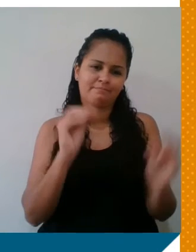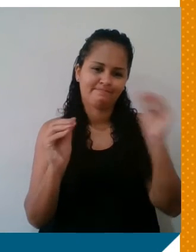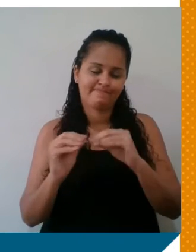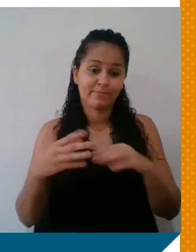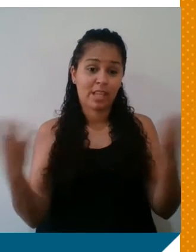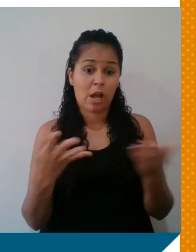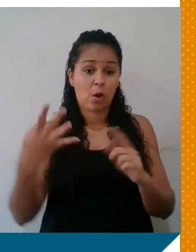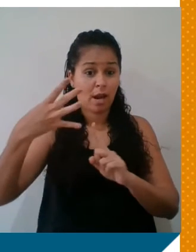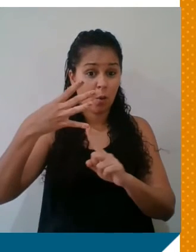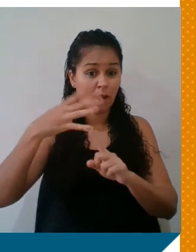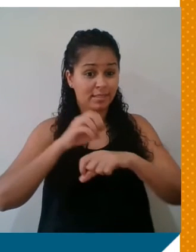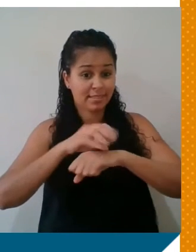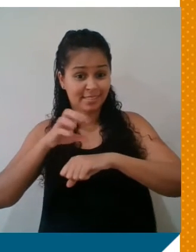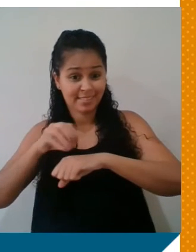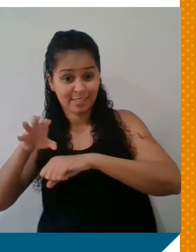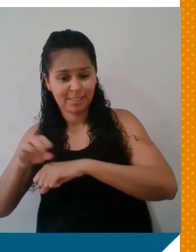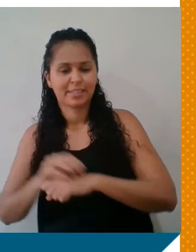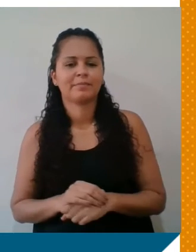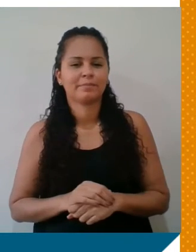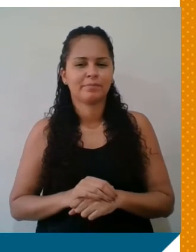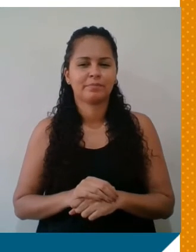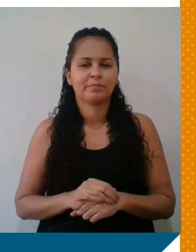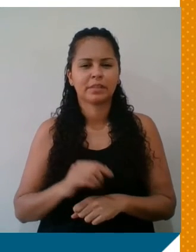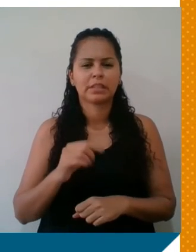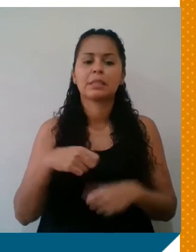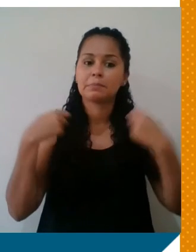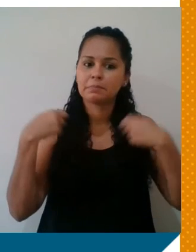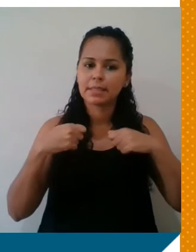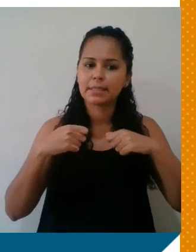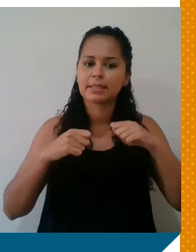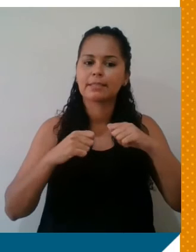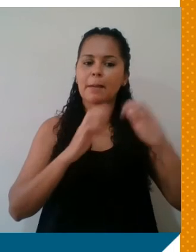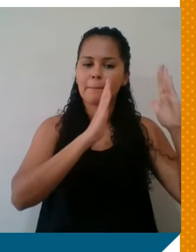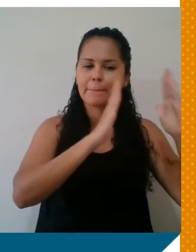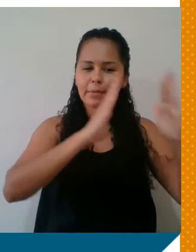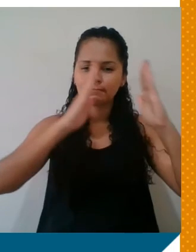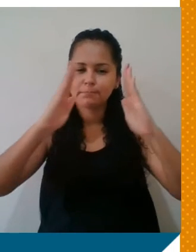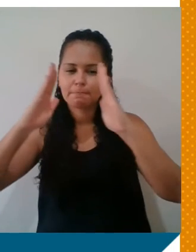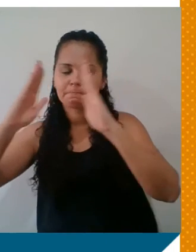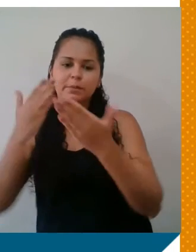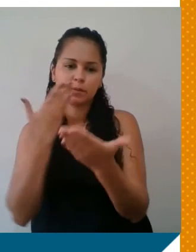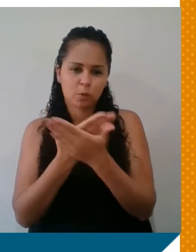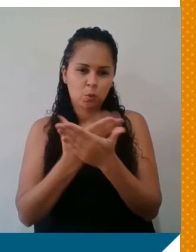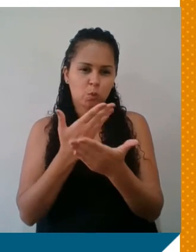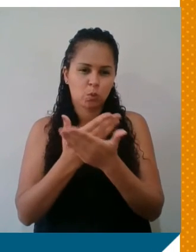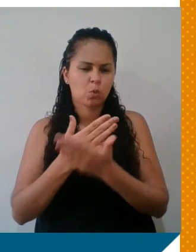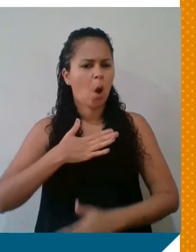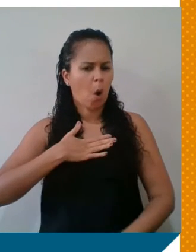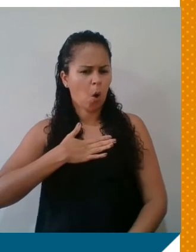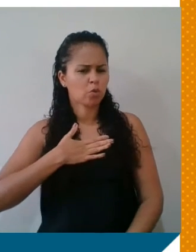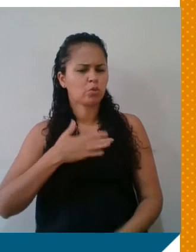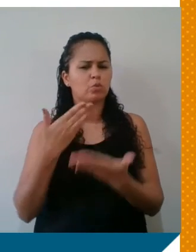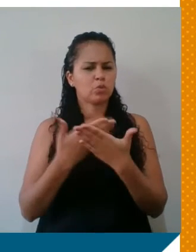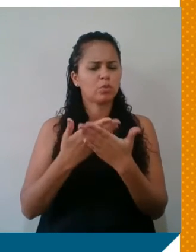Quarta dica, Tarsila. Quarta dica. Faça sessões de estudo. Isso é muito interessante. Gente, eu adoro estudar sobre o